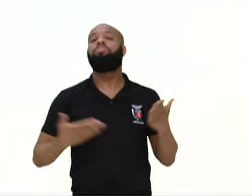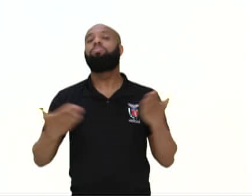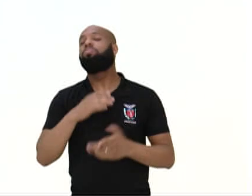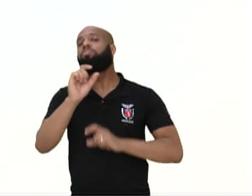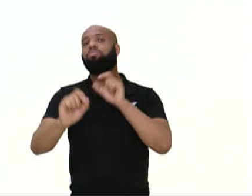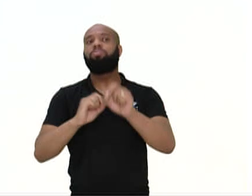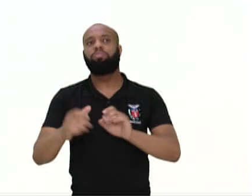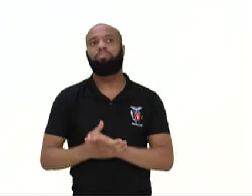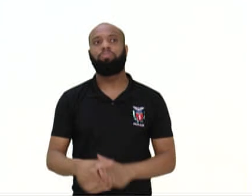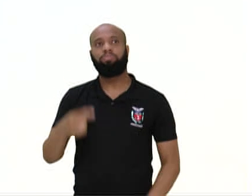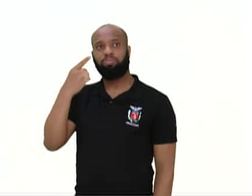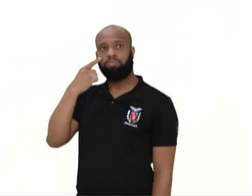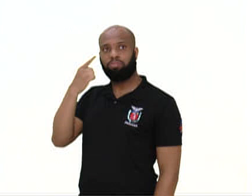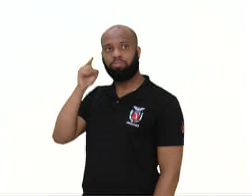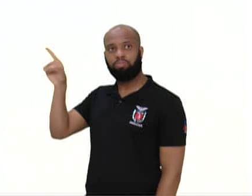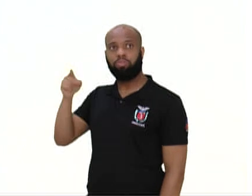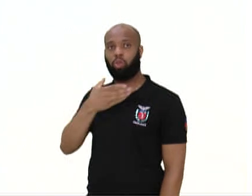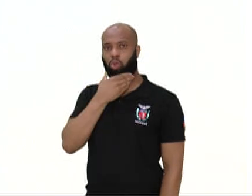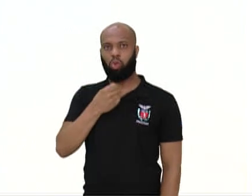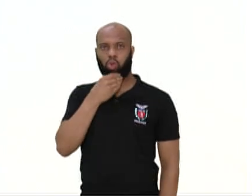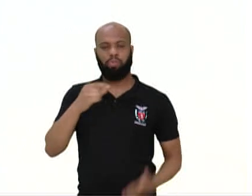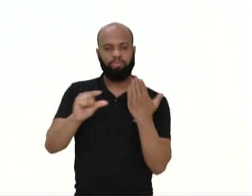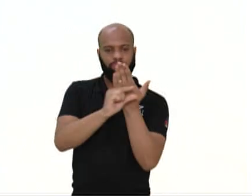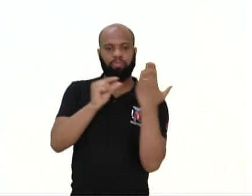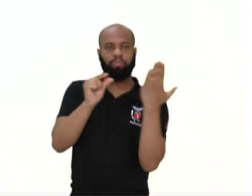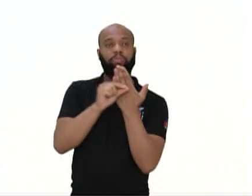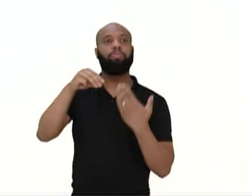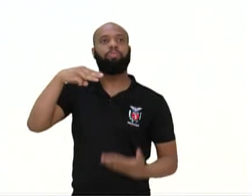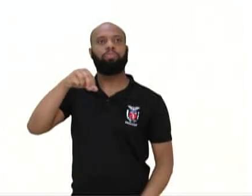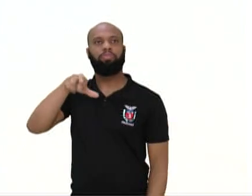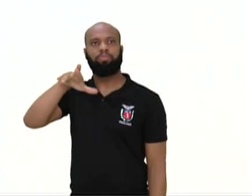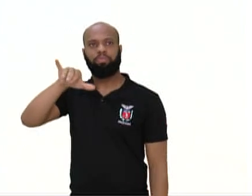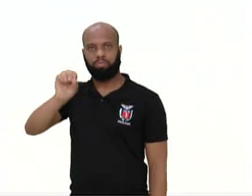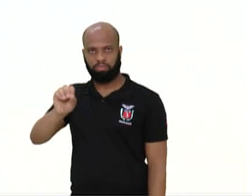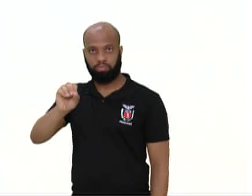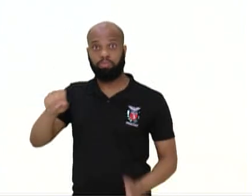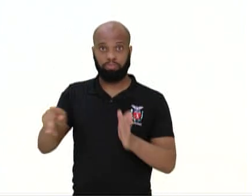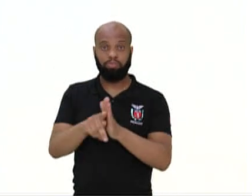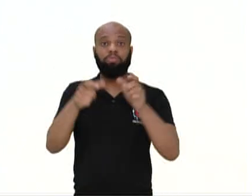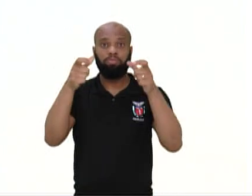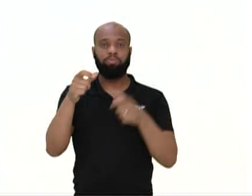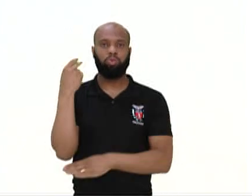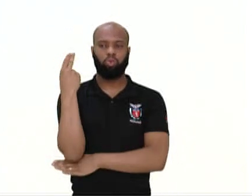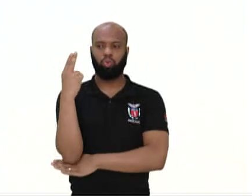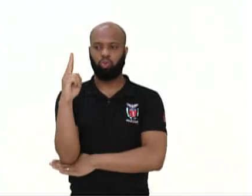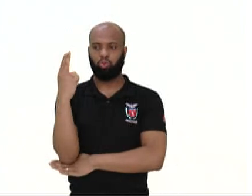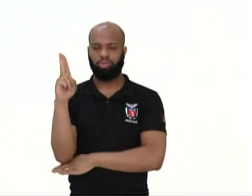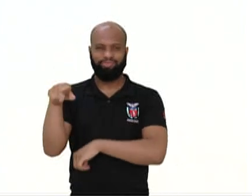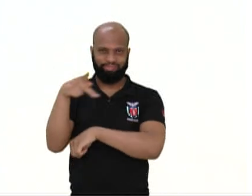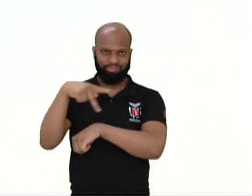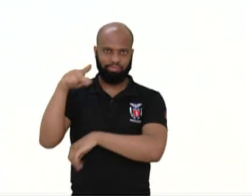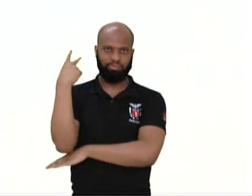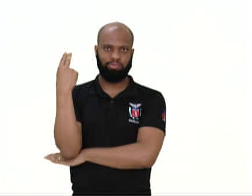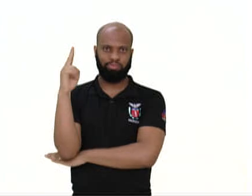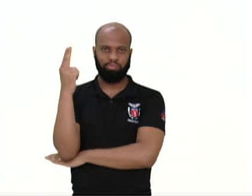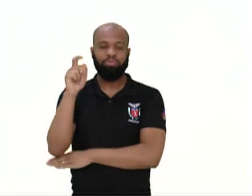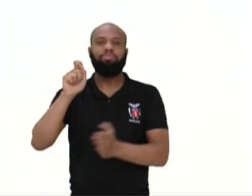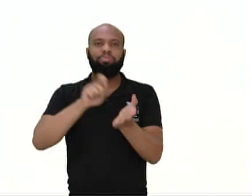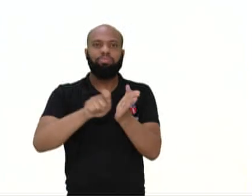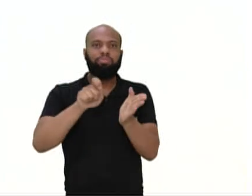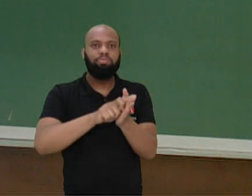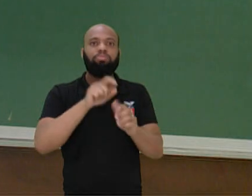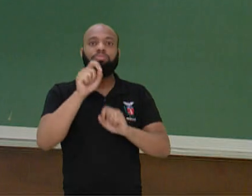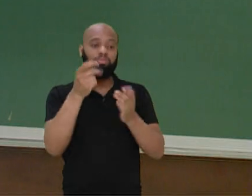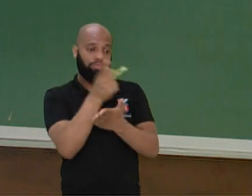Então, Mário Benedetti, um poeta uruguaio, escreveu o poema